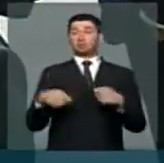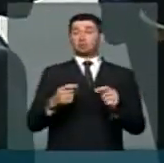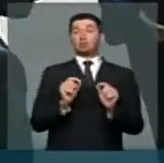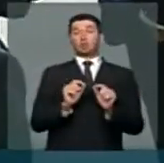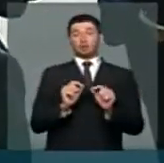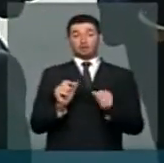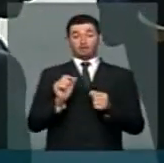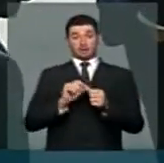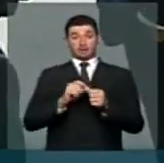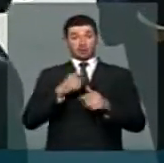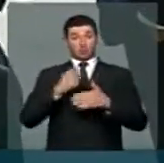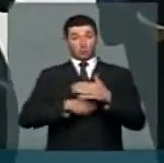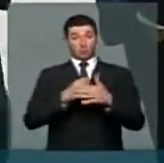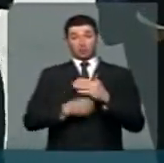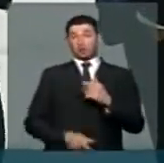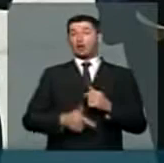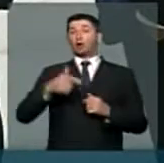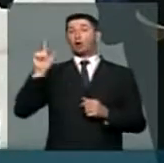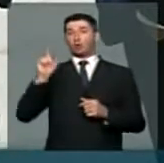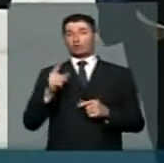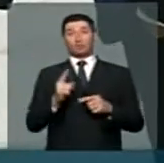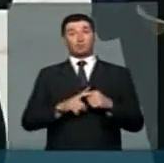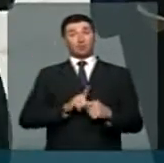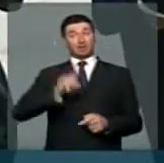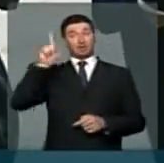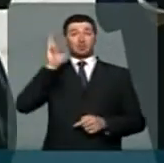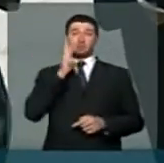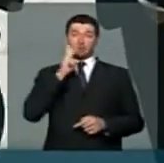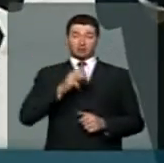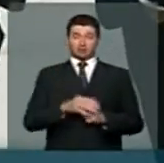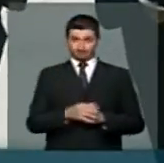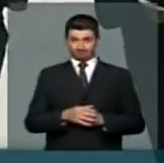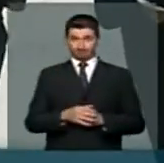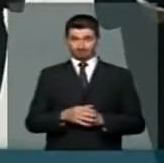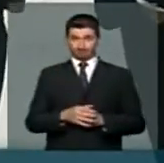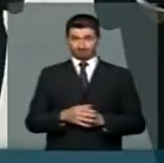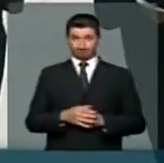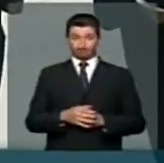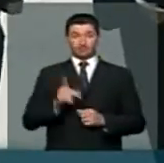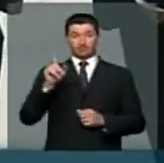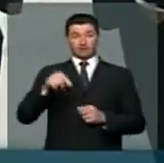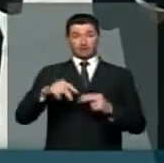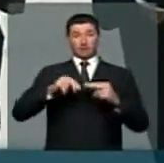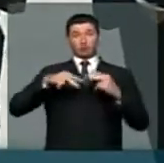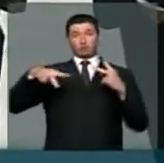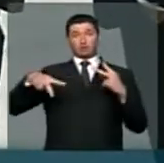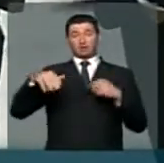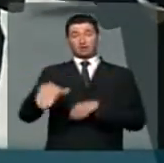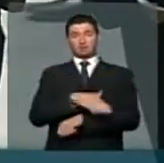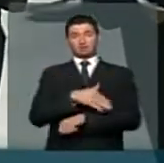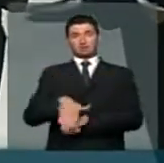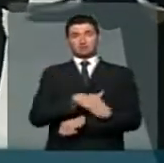uma outra luta dura, porque está no Maranhão. É a duplicação da